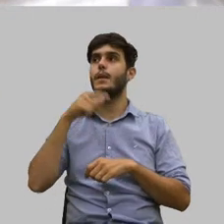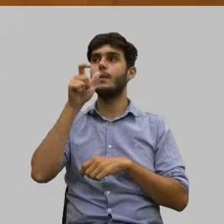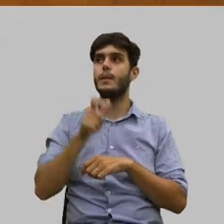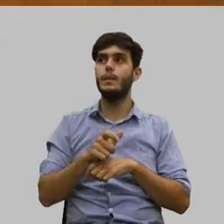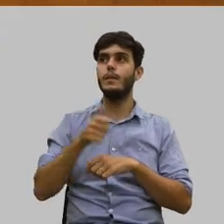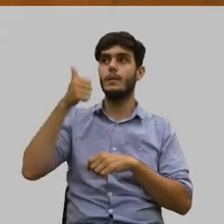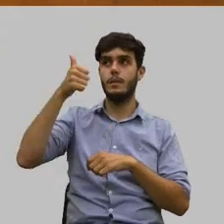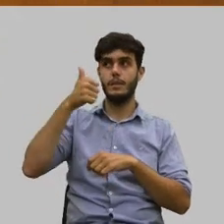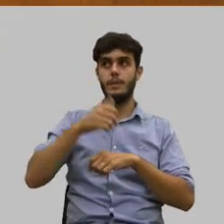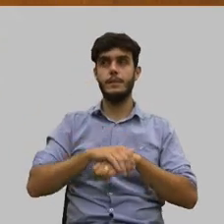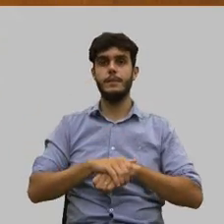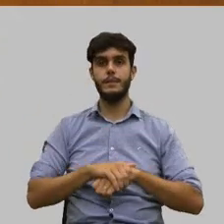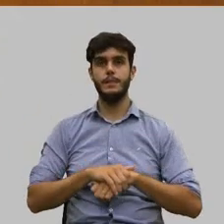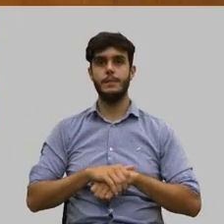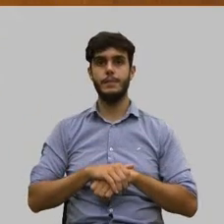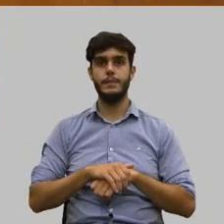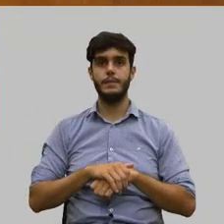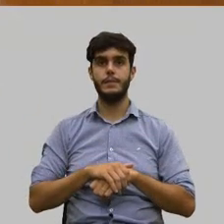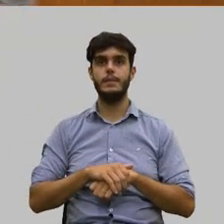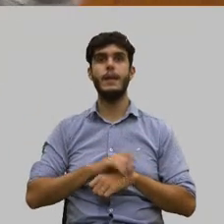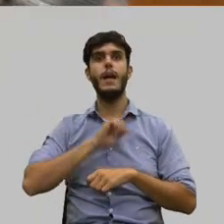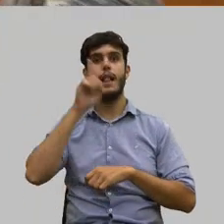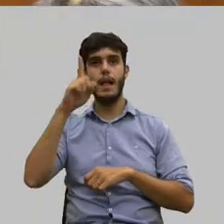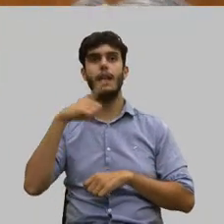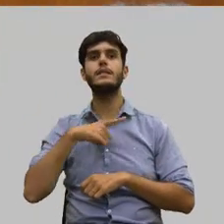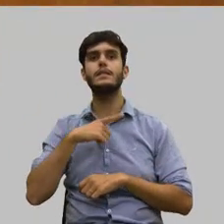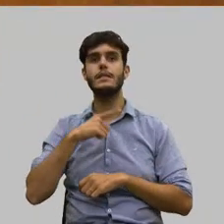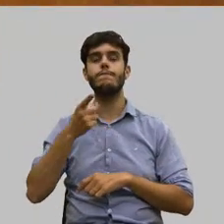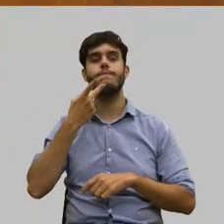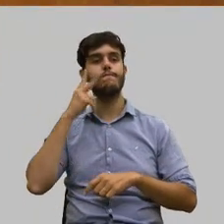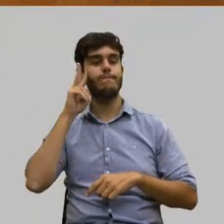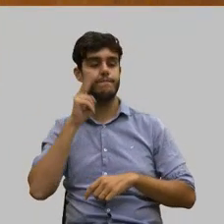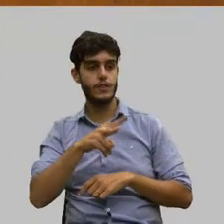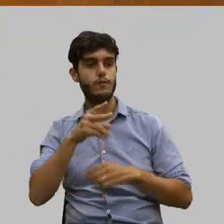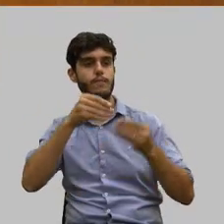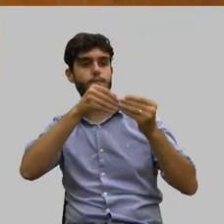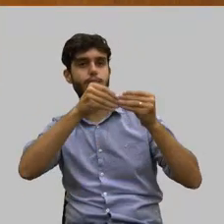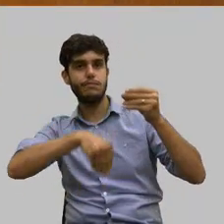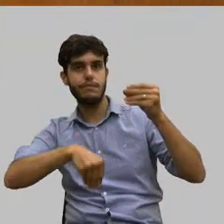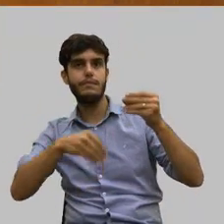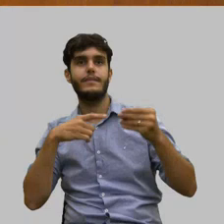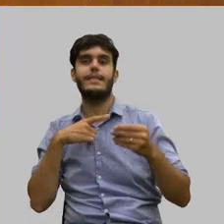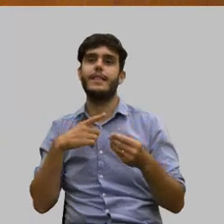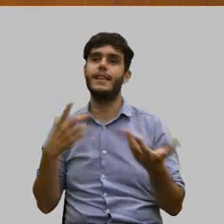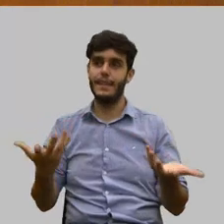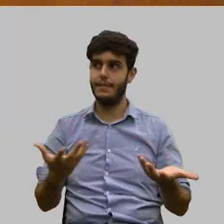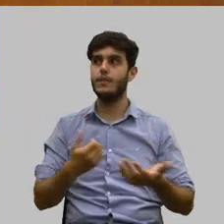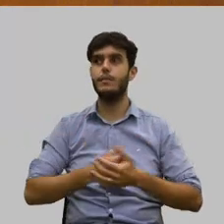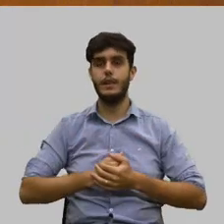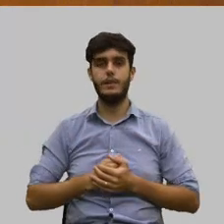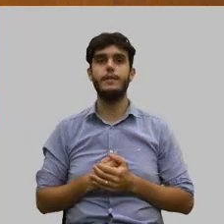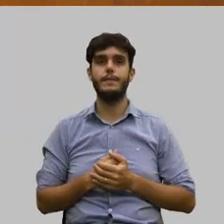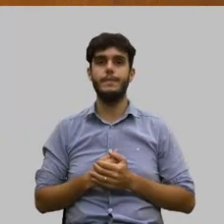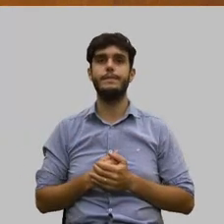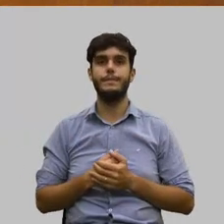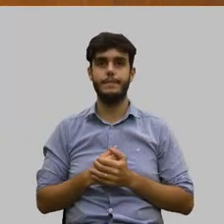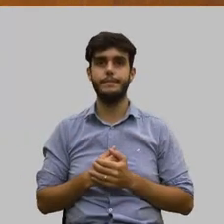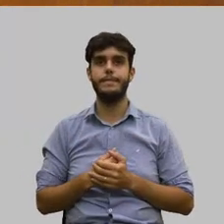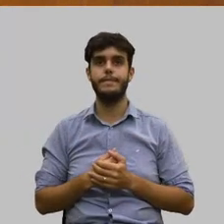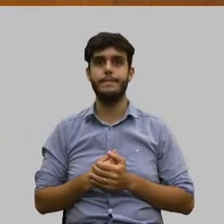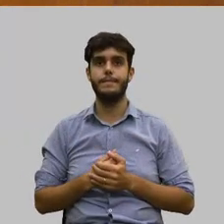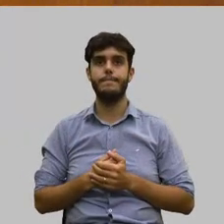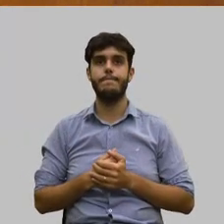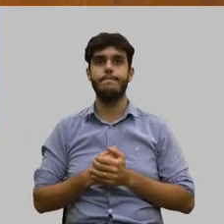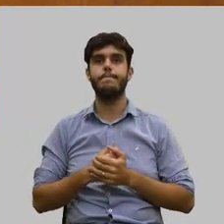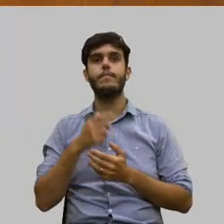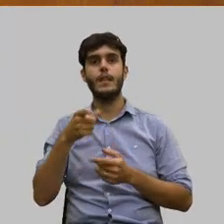batalão Rotan lá estivemos e vimos os estragos e essa instituição que vossa excelência acabou de elogiar e a outra